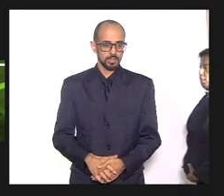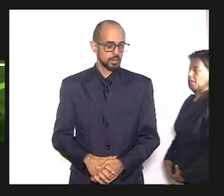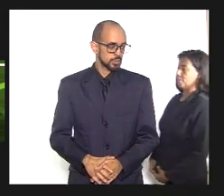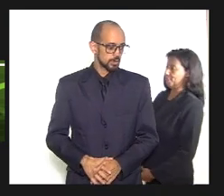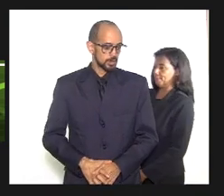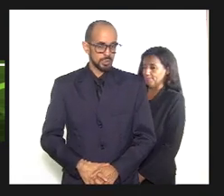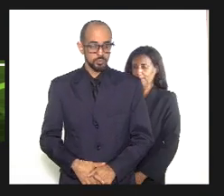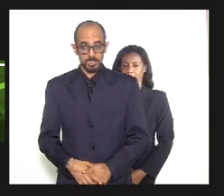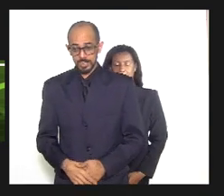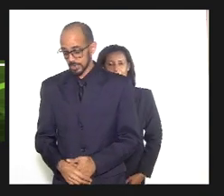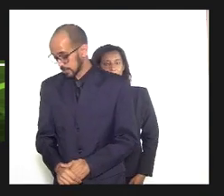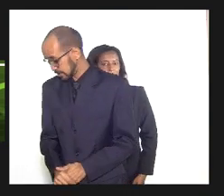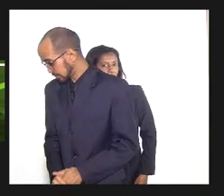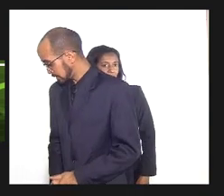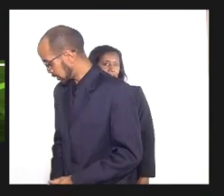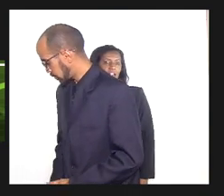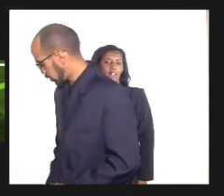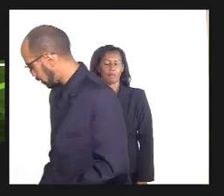Perdão.